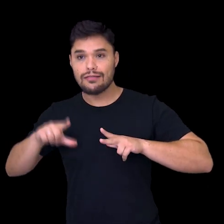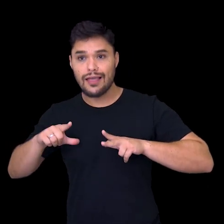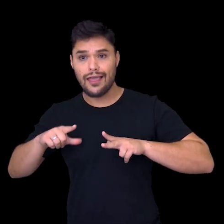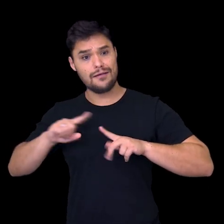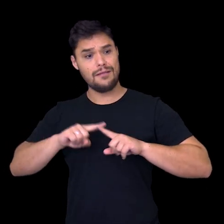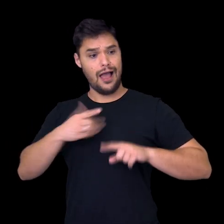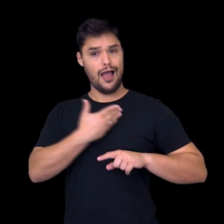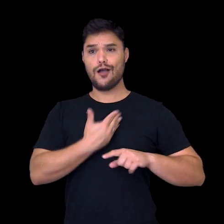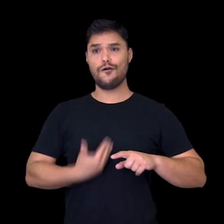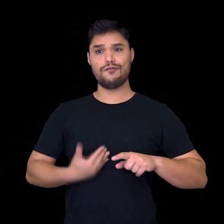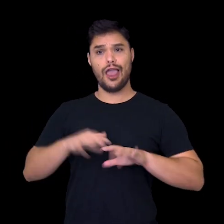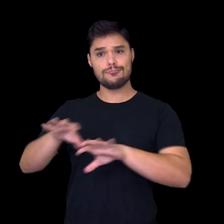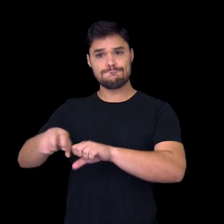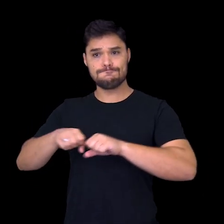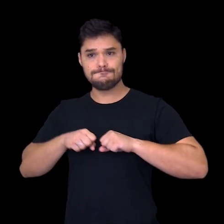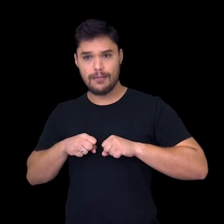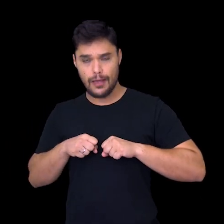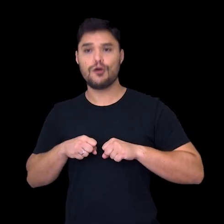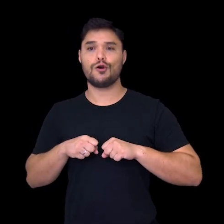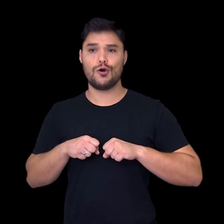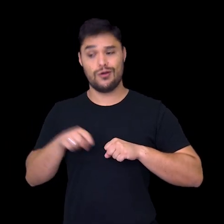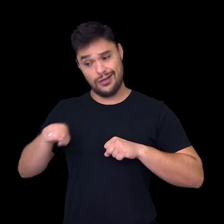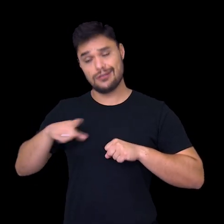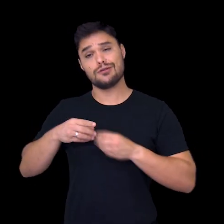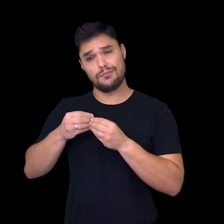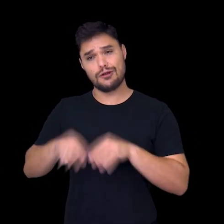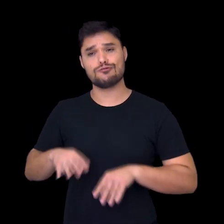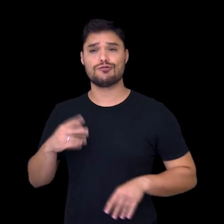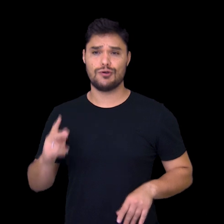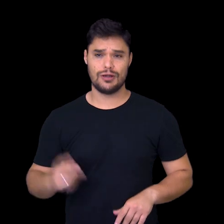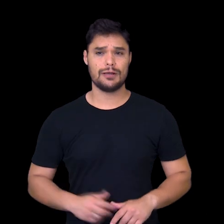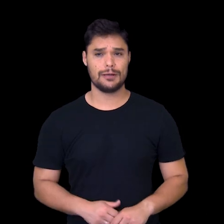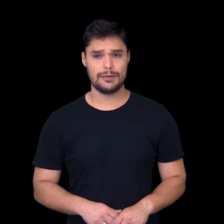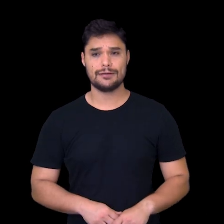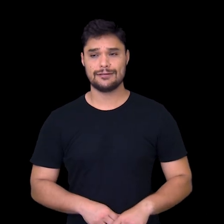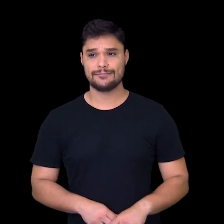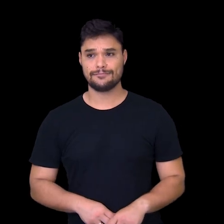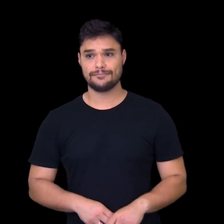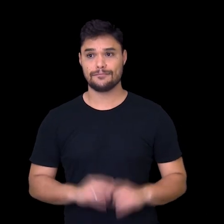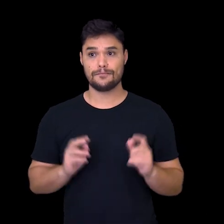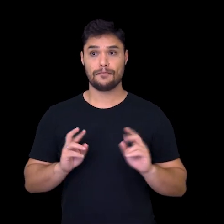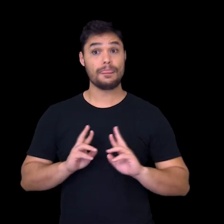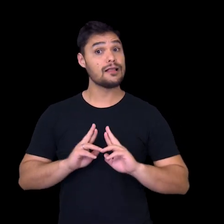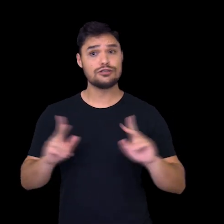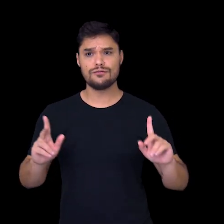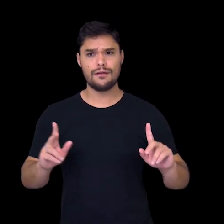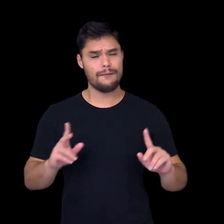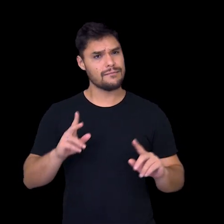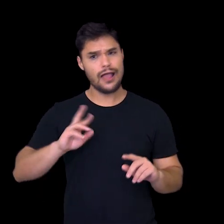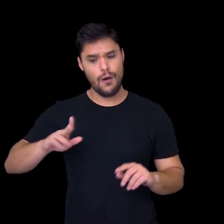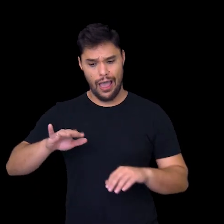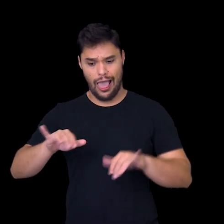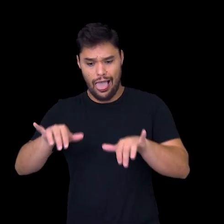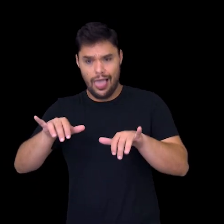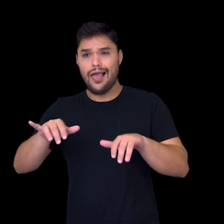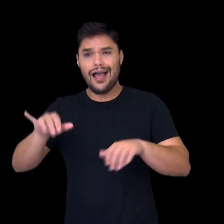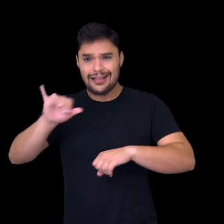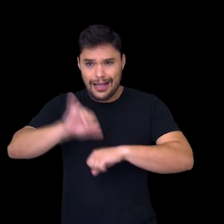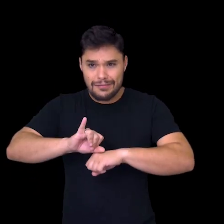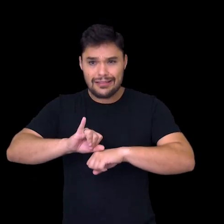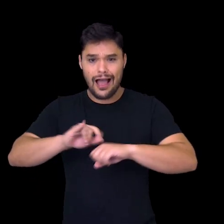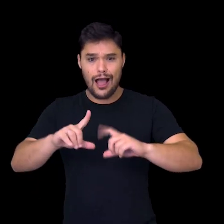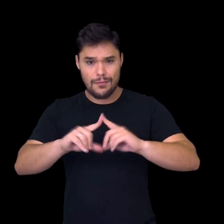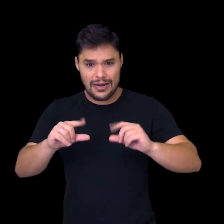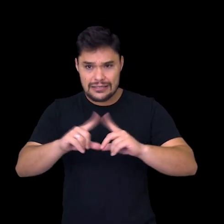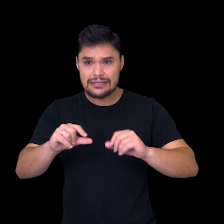muito prejudicados com essa chegada de Brasília. Então, não mesmo fora do chamado plano piloto, do desenho da capital